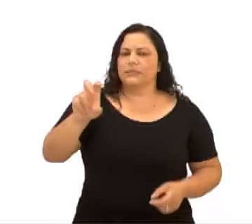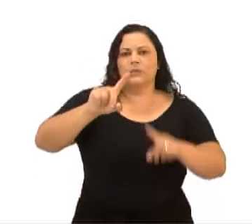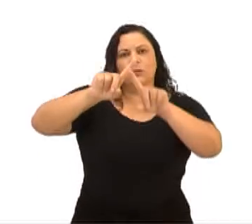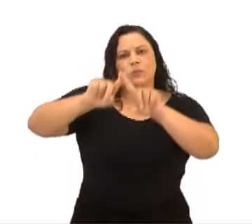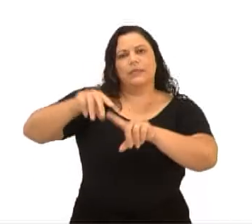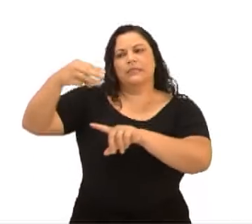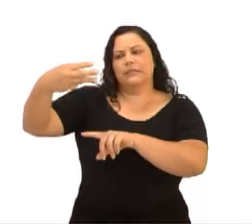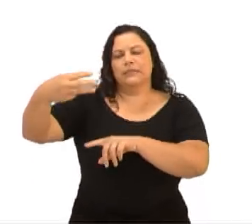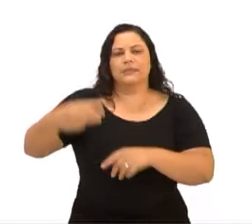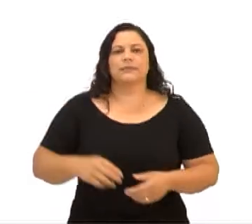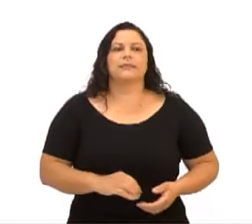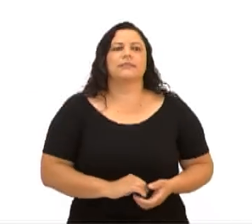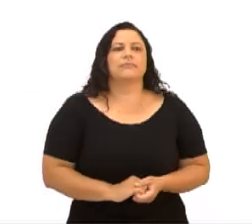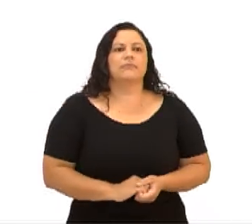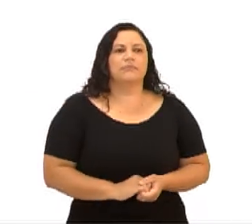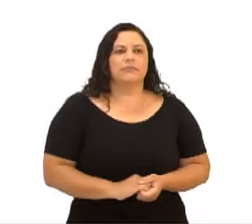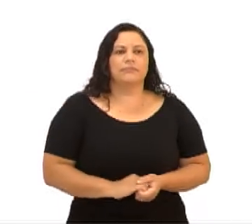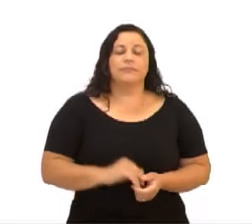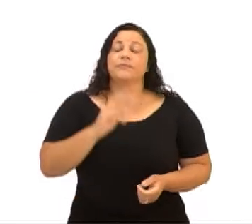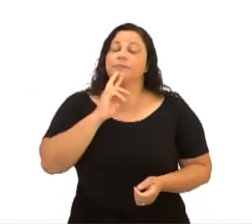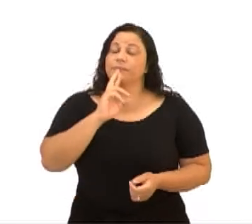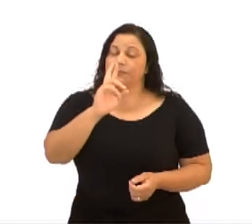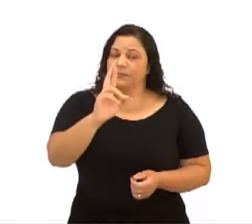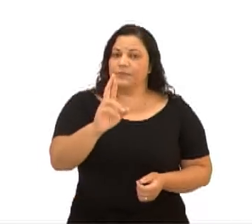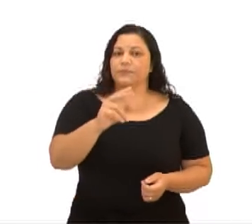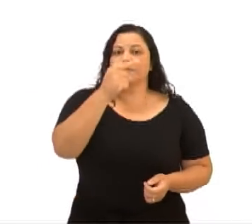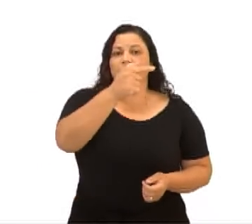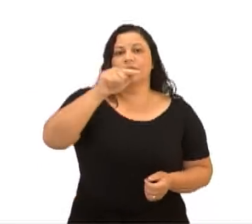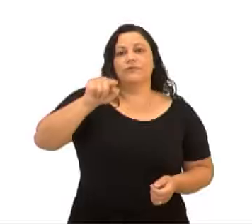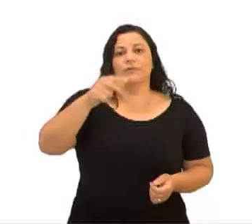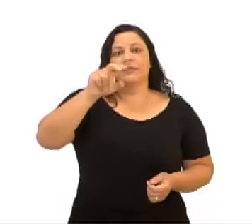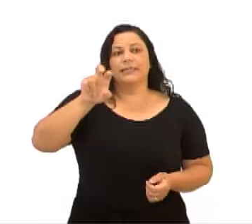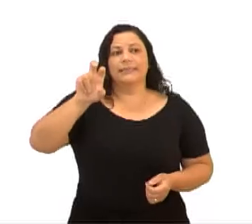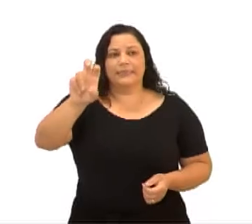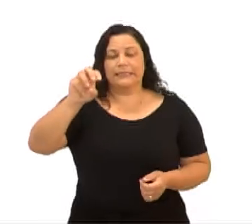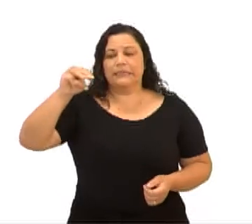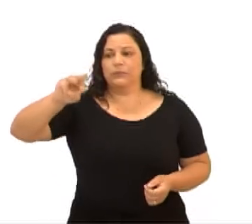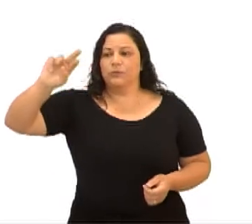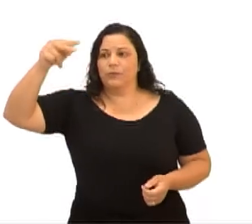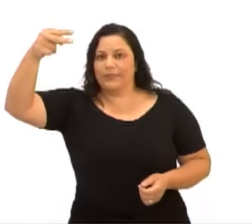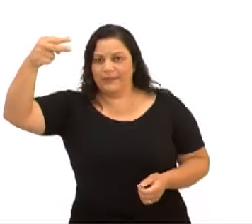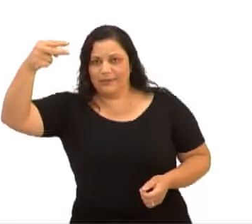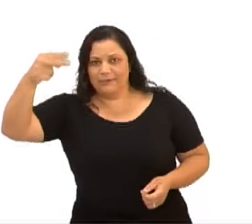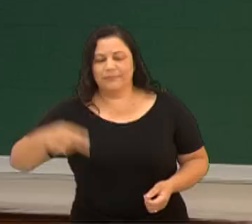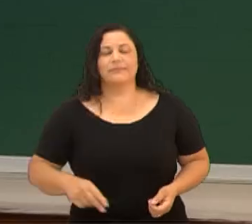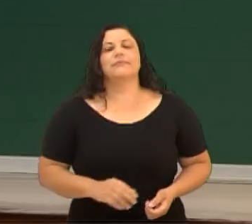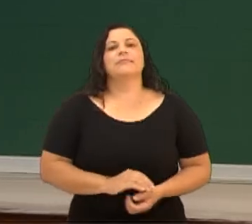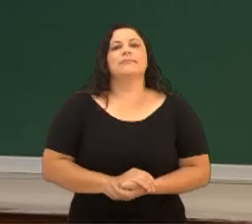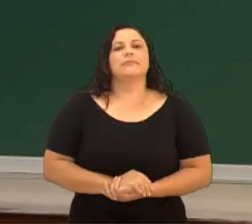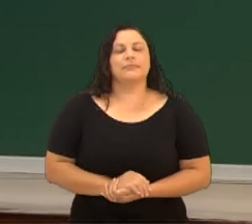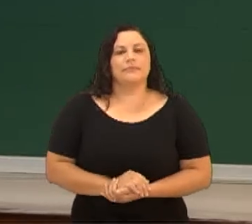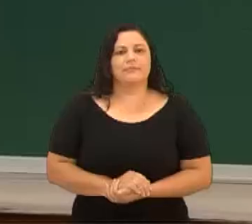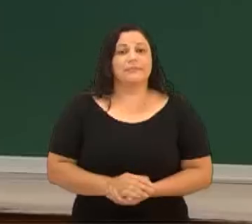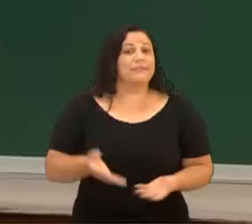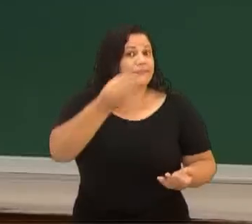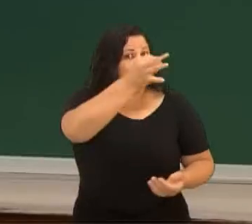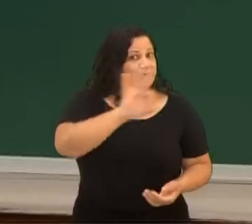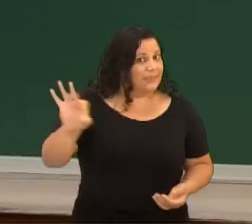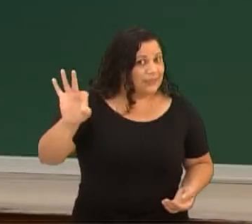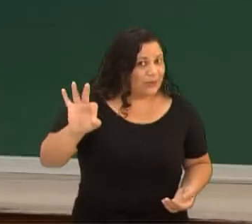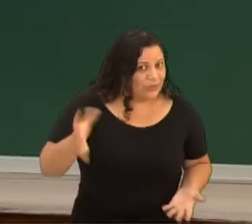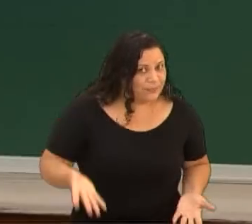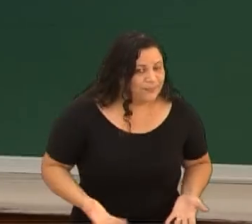que é 3. 2,5 vezes 3 vai dar 7,5 metros quadrados.